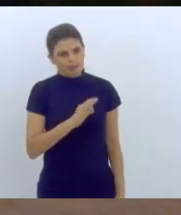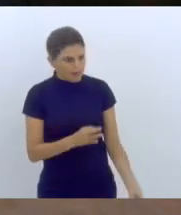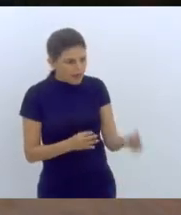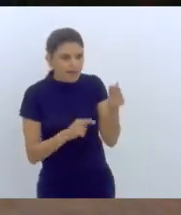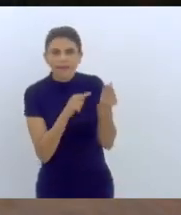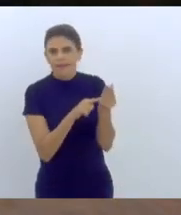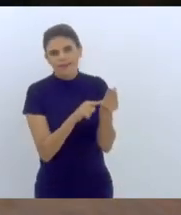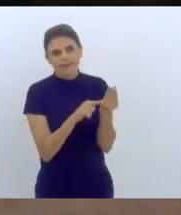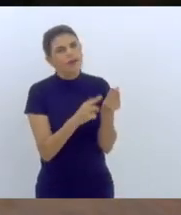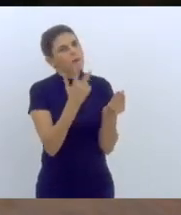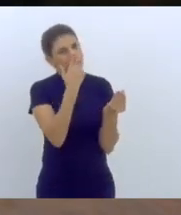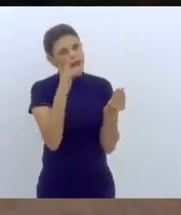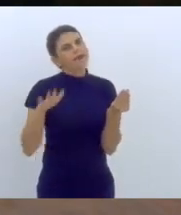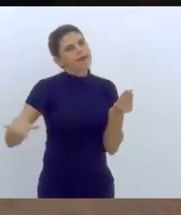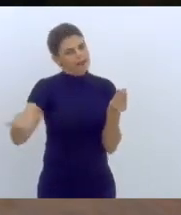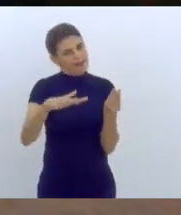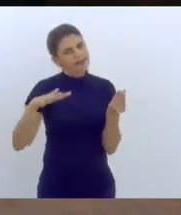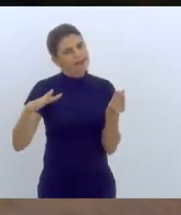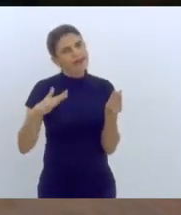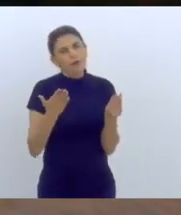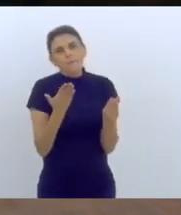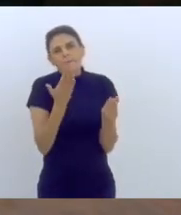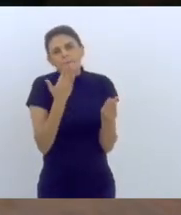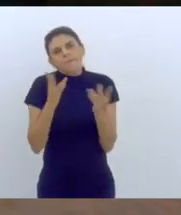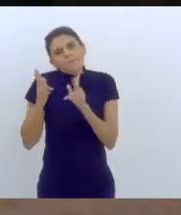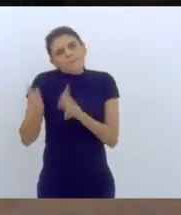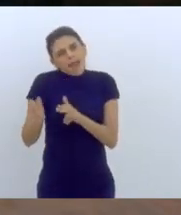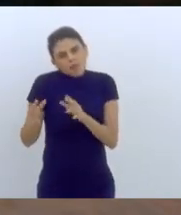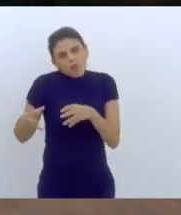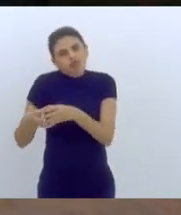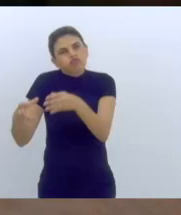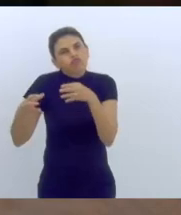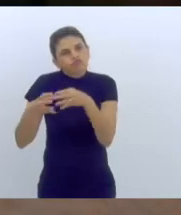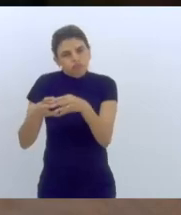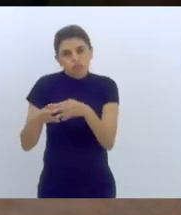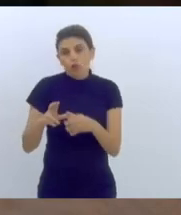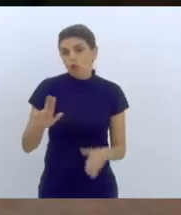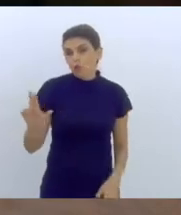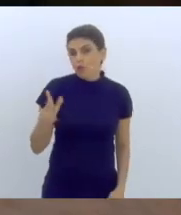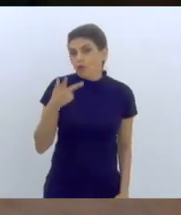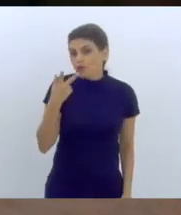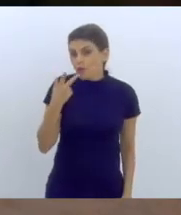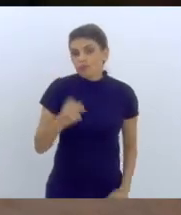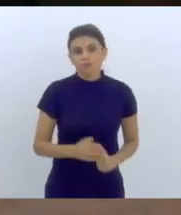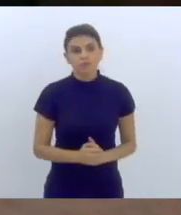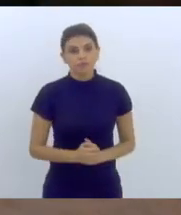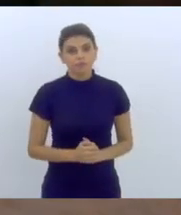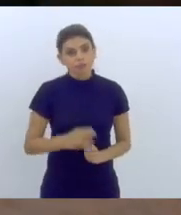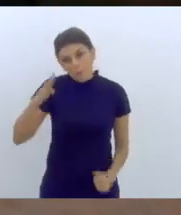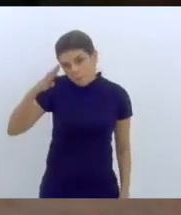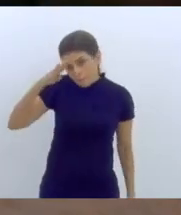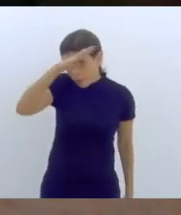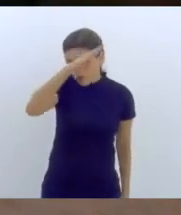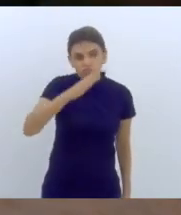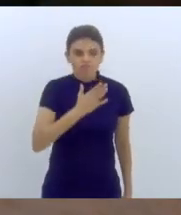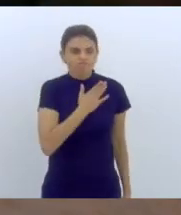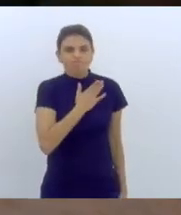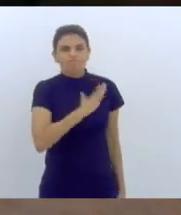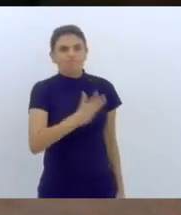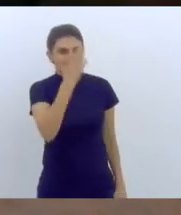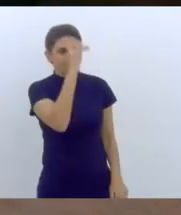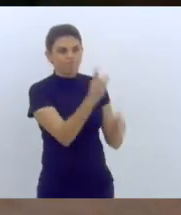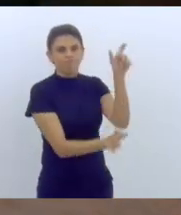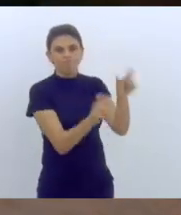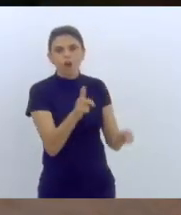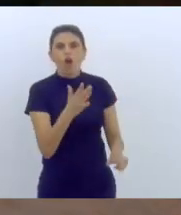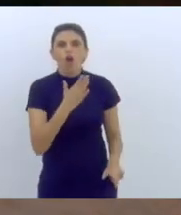Ele deve estar na mesma toada do Lula, quando o Lula disse que Bolsonaro não gosta de gente, ele gosta